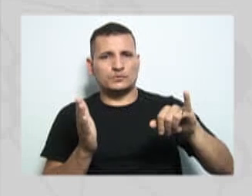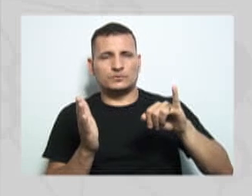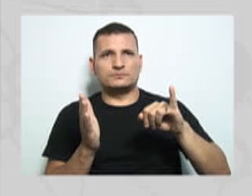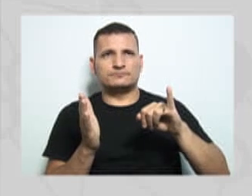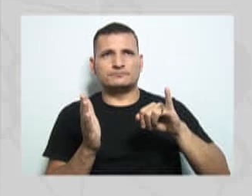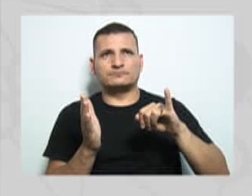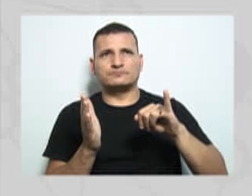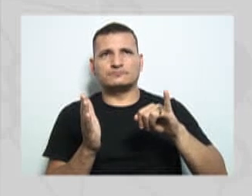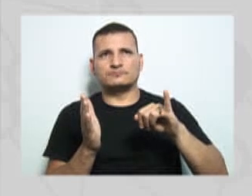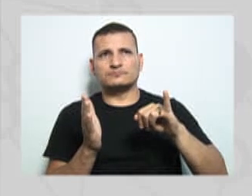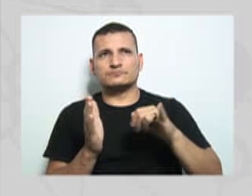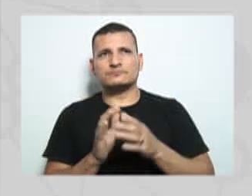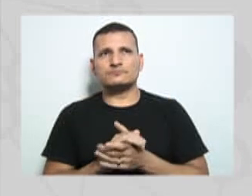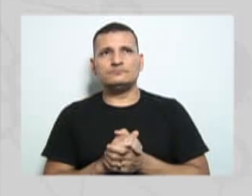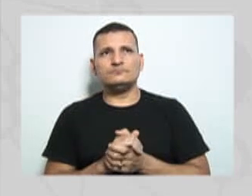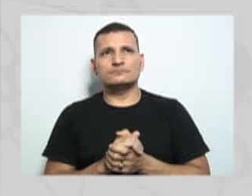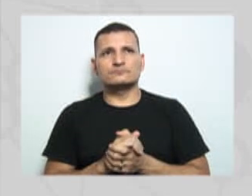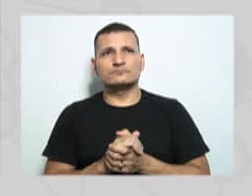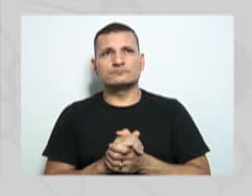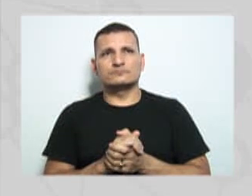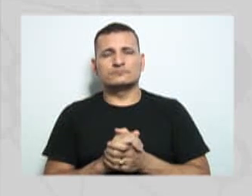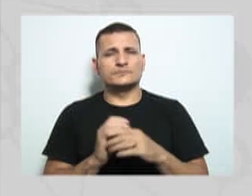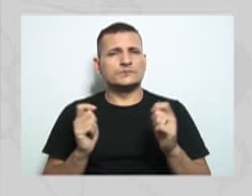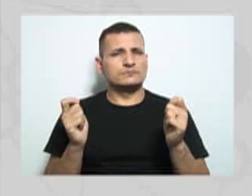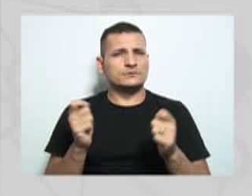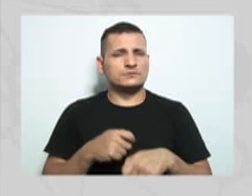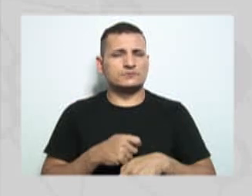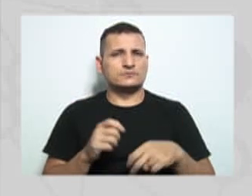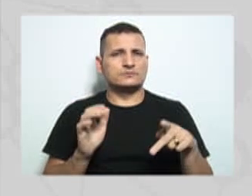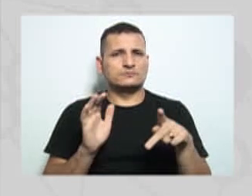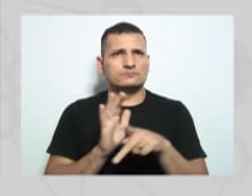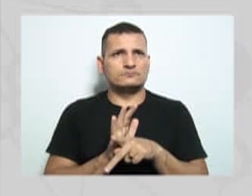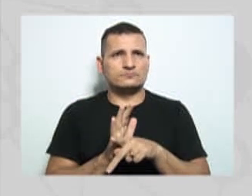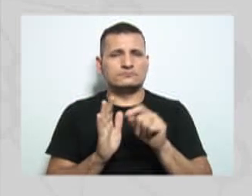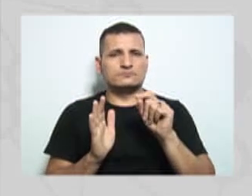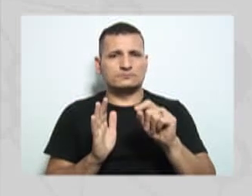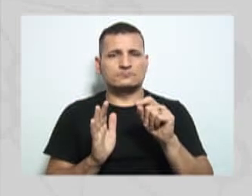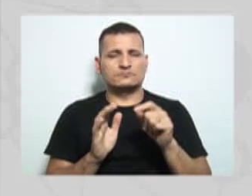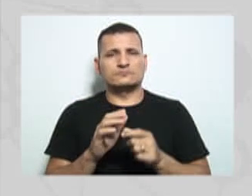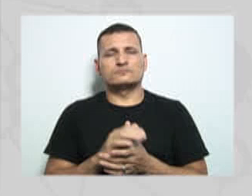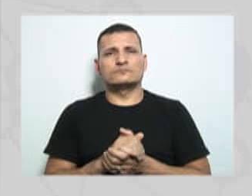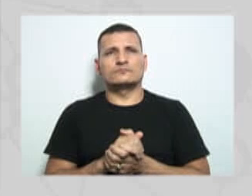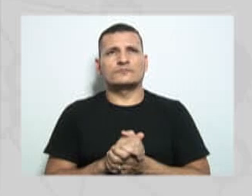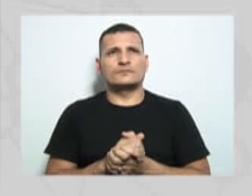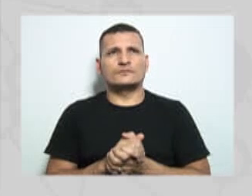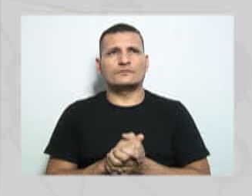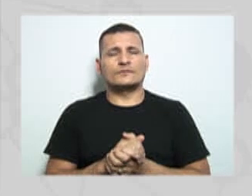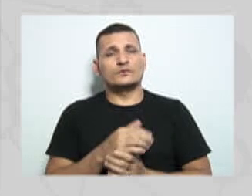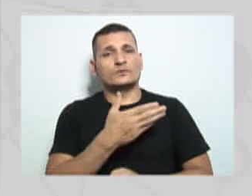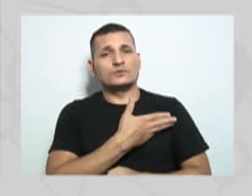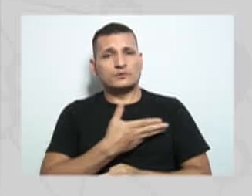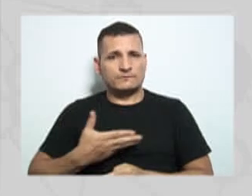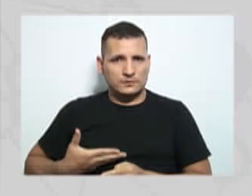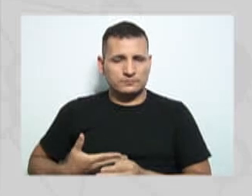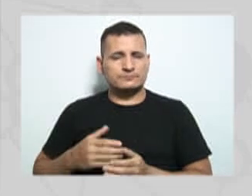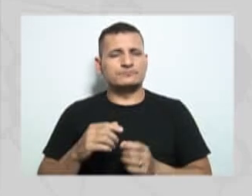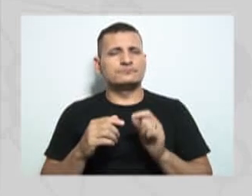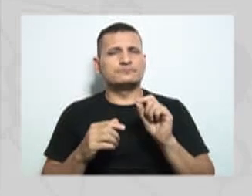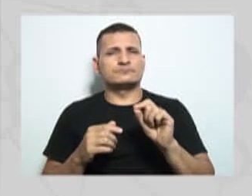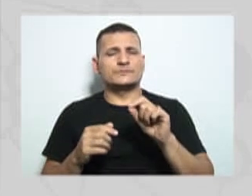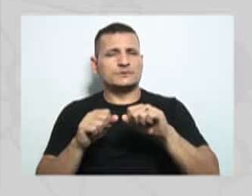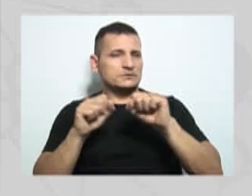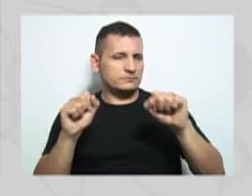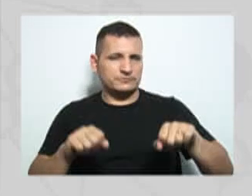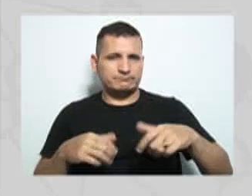impostos e contribuições de competência da União, que seria o quê? Aplicáveis às demais pessoas